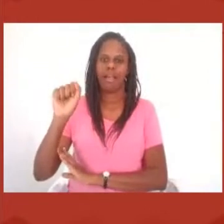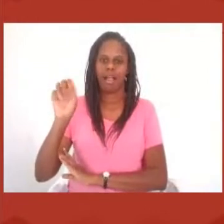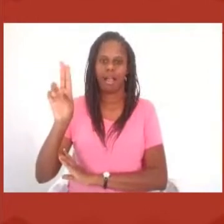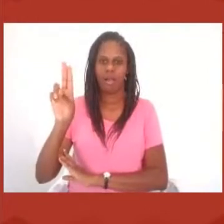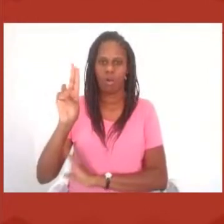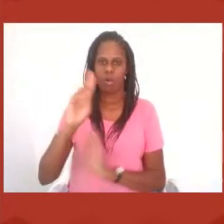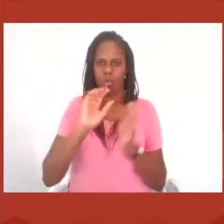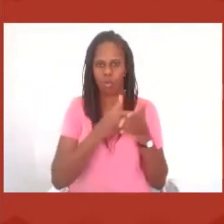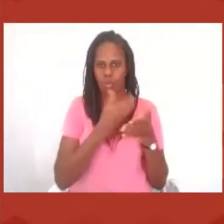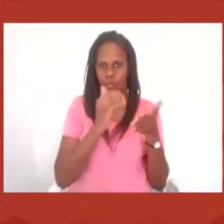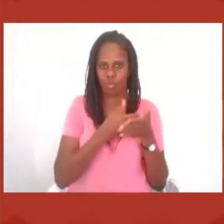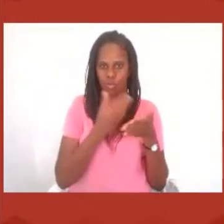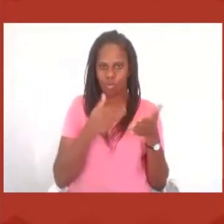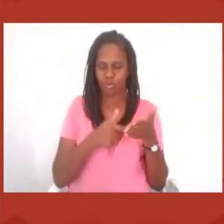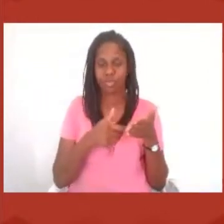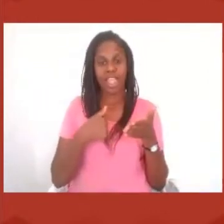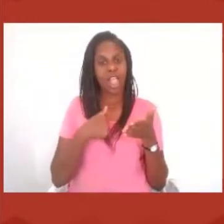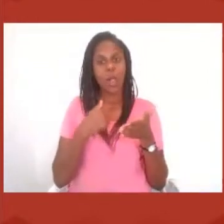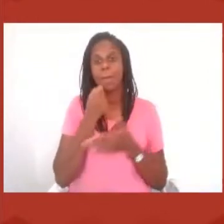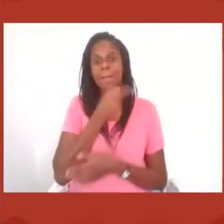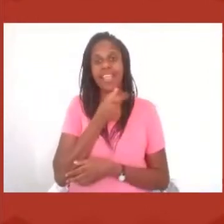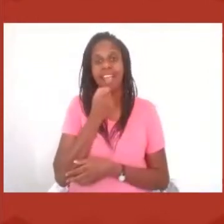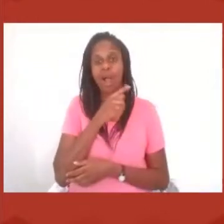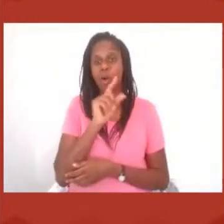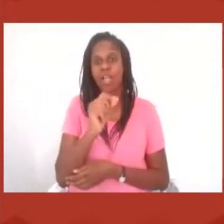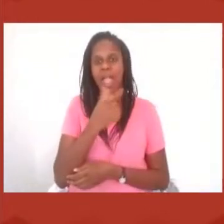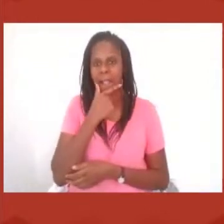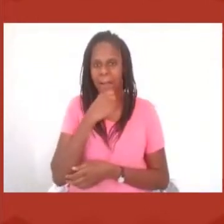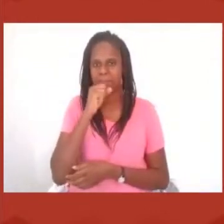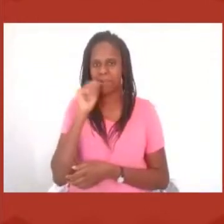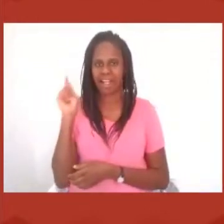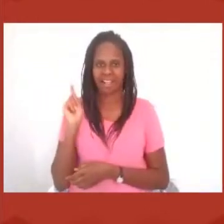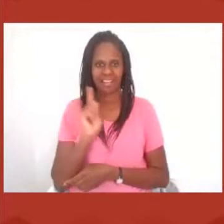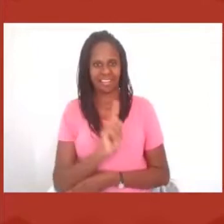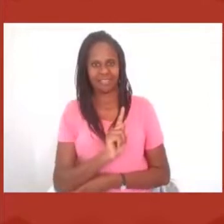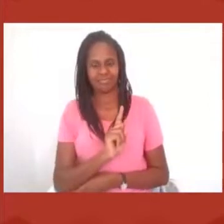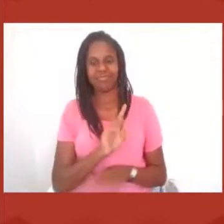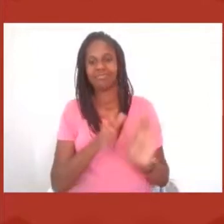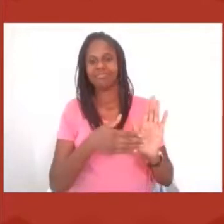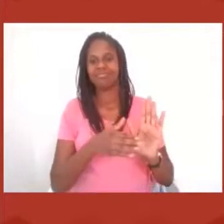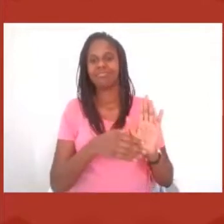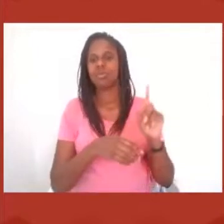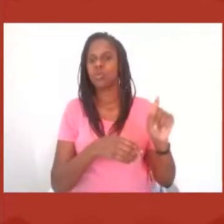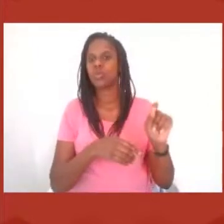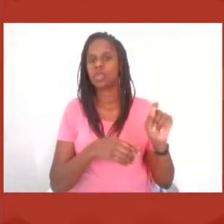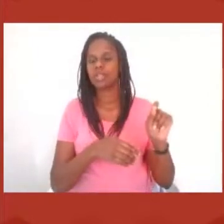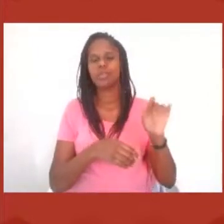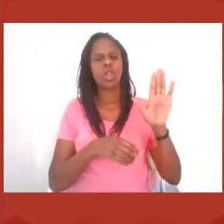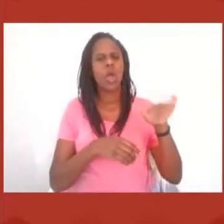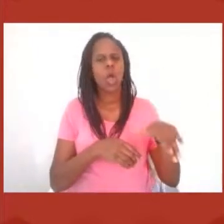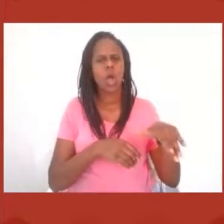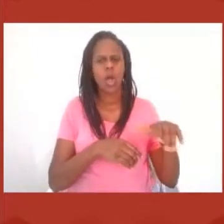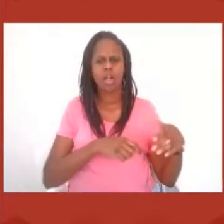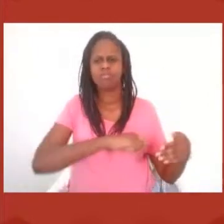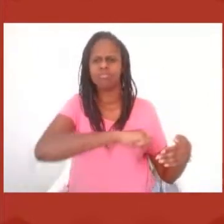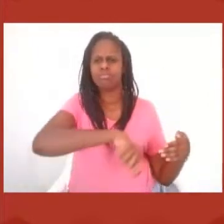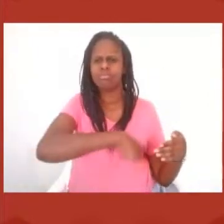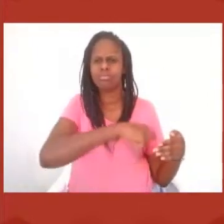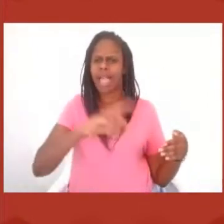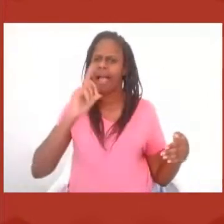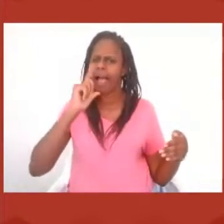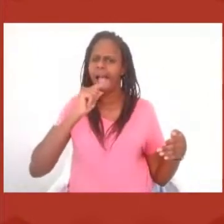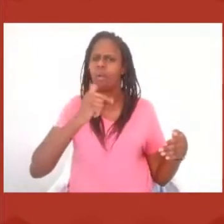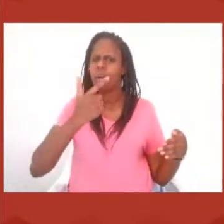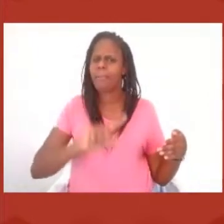era o pai deles ia chegar lá e ia propor ele colocar, não sei se mais água, mais leite no mingau, e